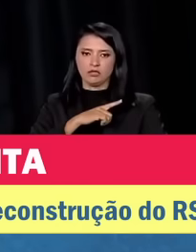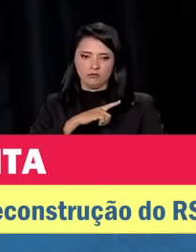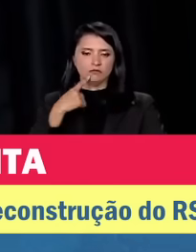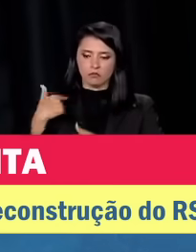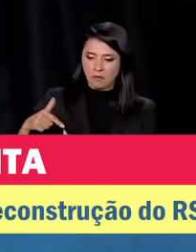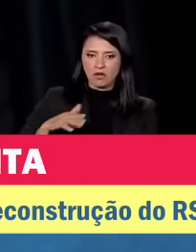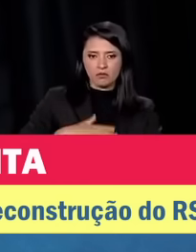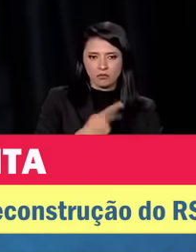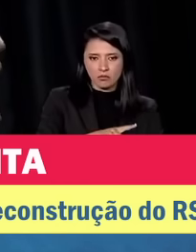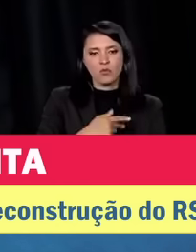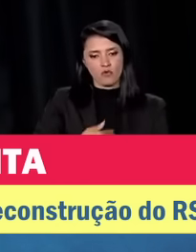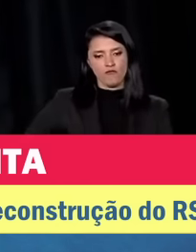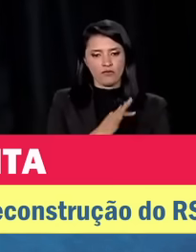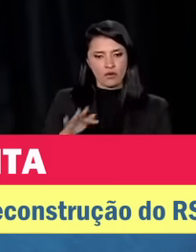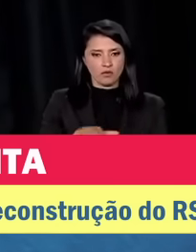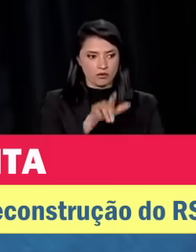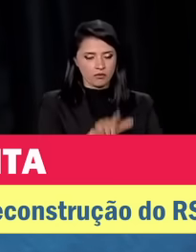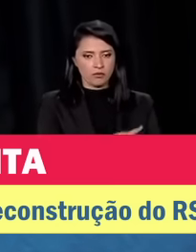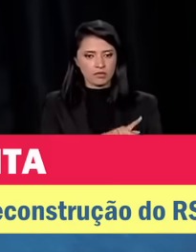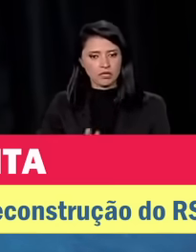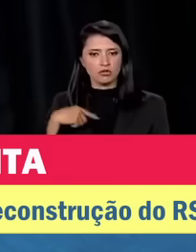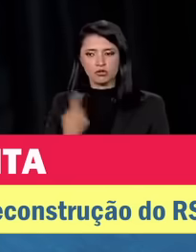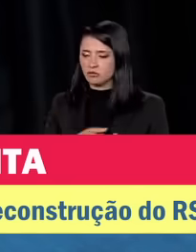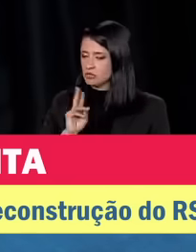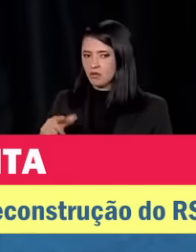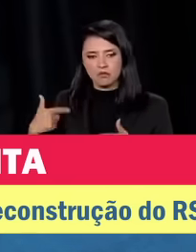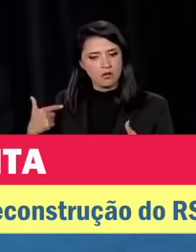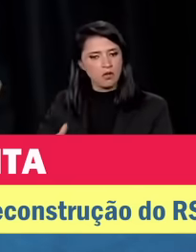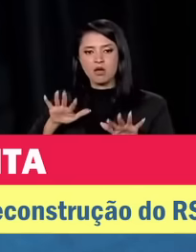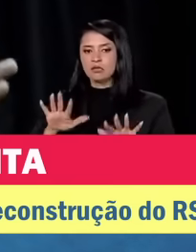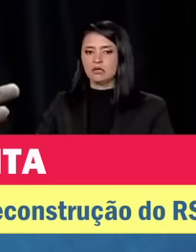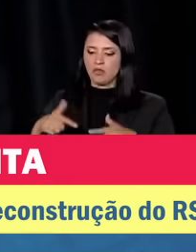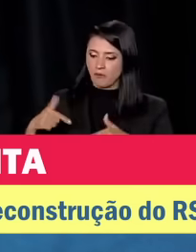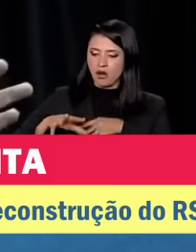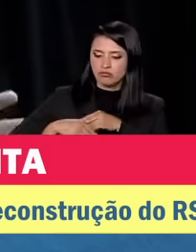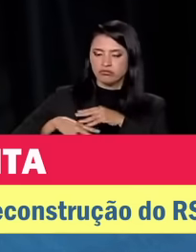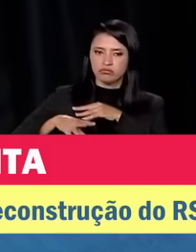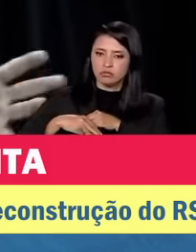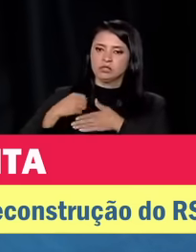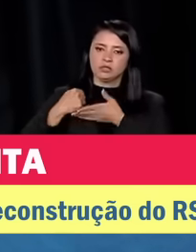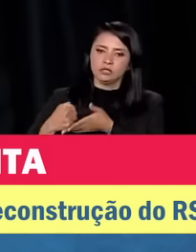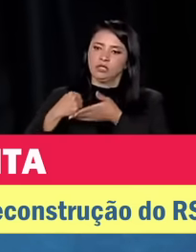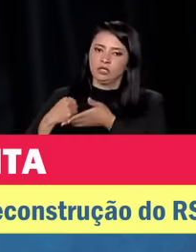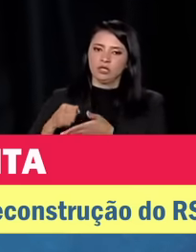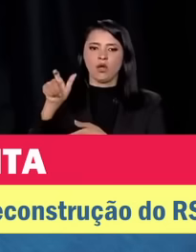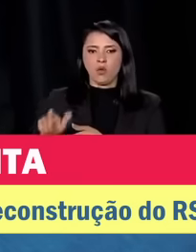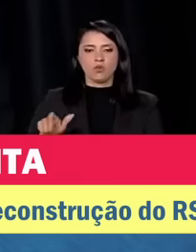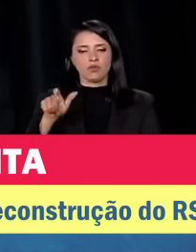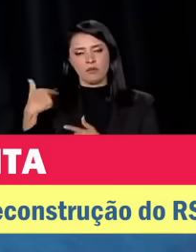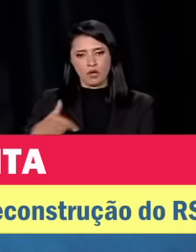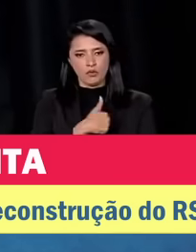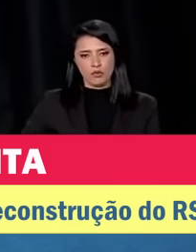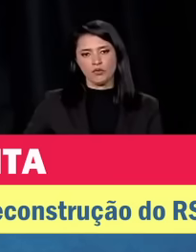O trabalho do governo federal, e orientado pelo presidente Lula, nós sempre trabalhamos assim. É um trabalho complementar e suplementar ao trabalho do governo do Estado e